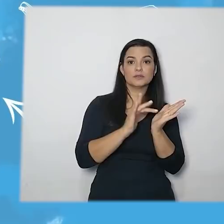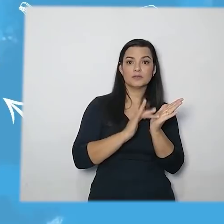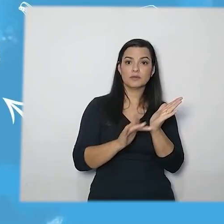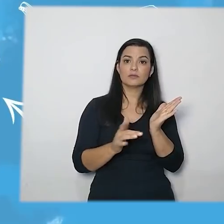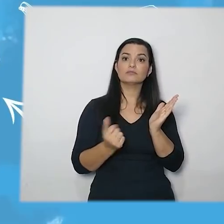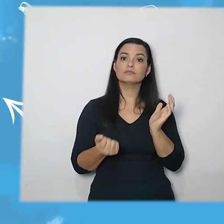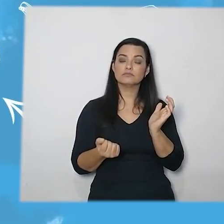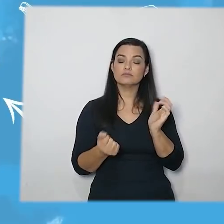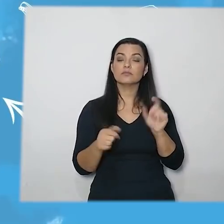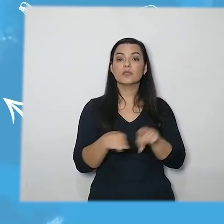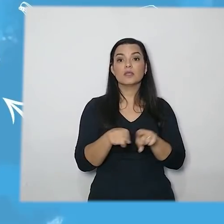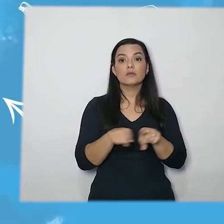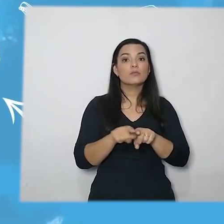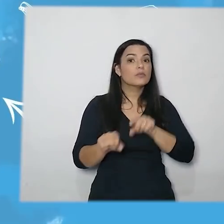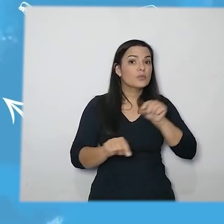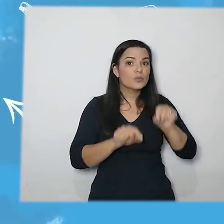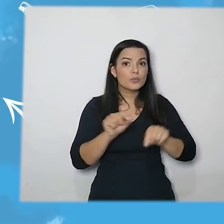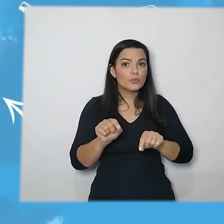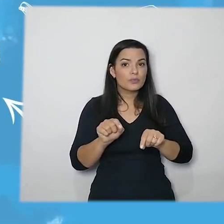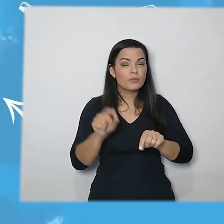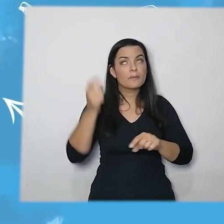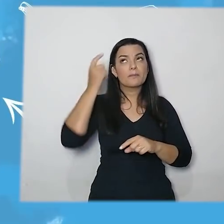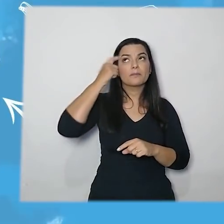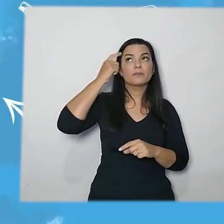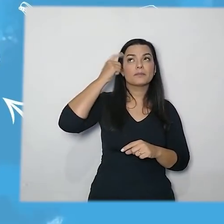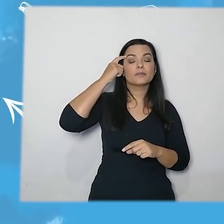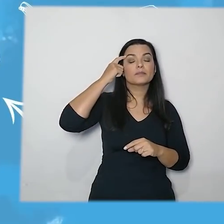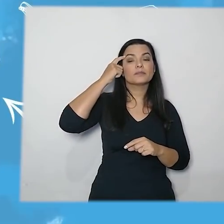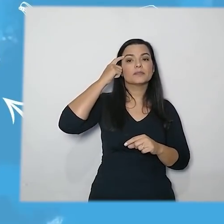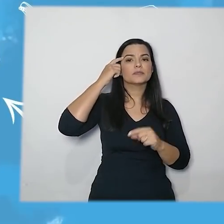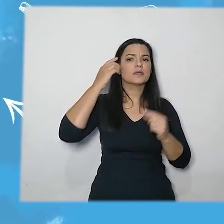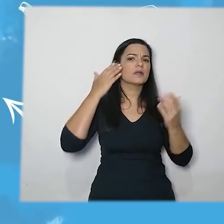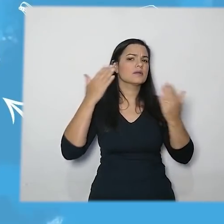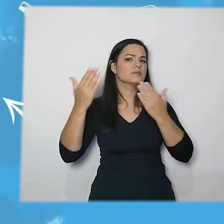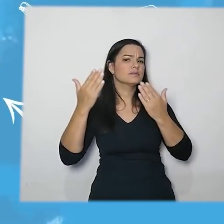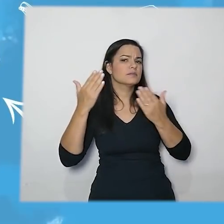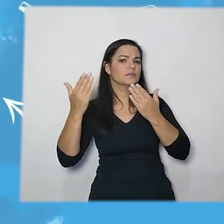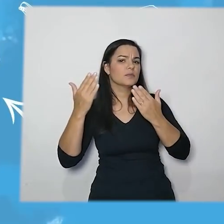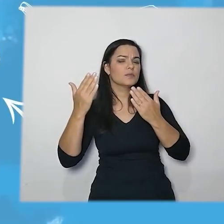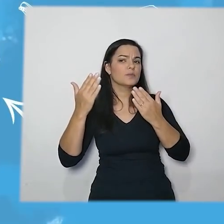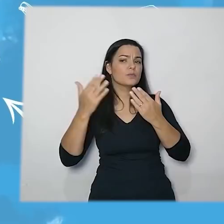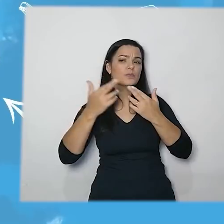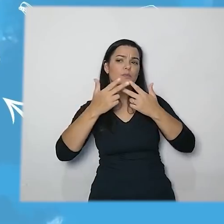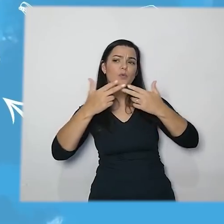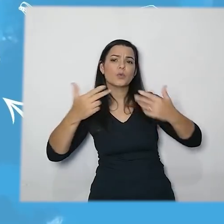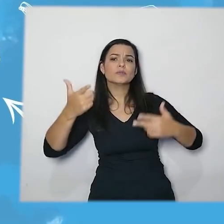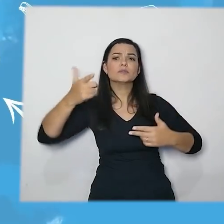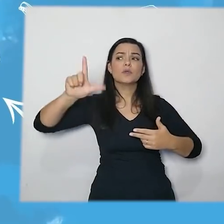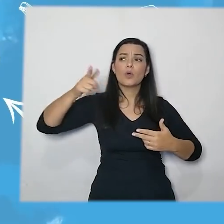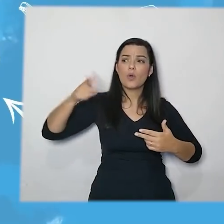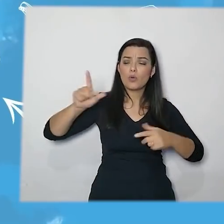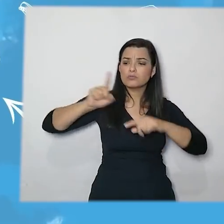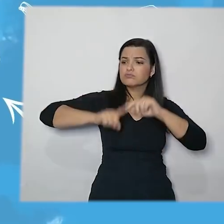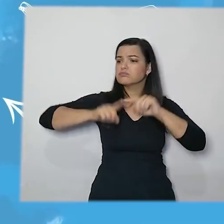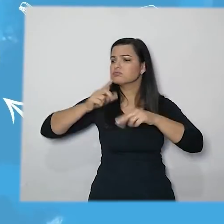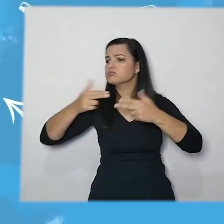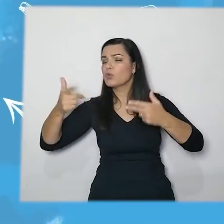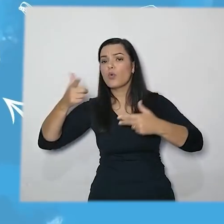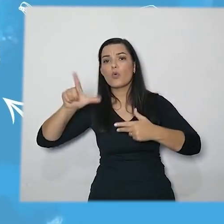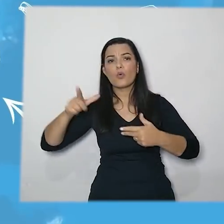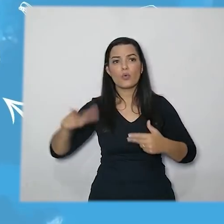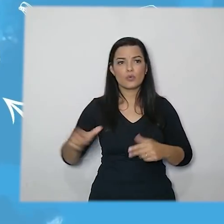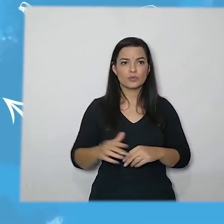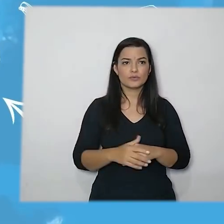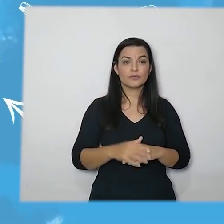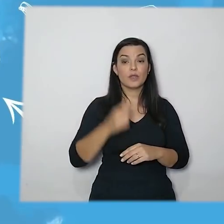E posso pensar também em analisar outros objetos. Olha só o